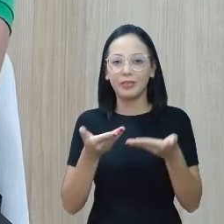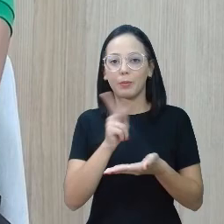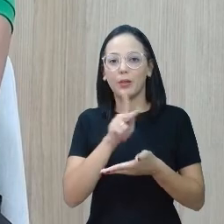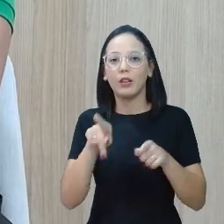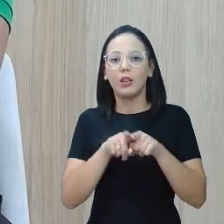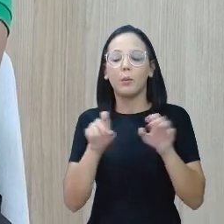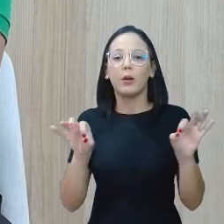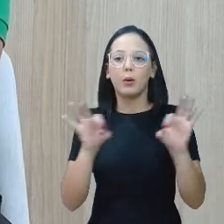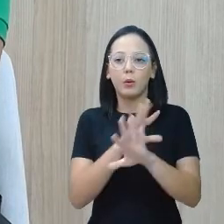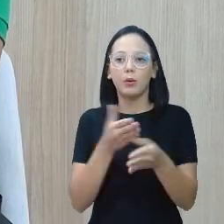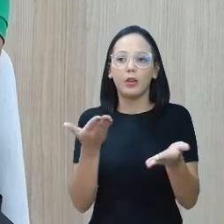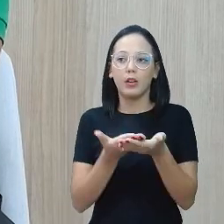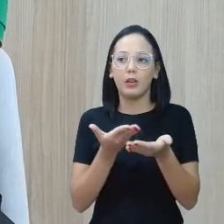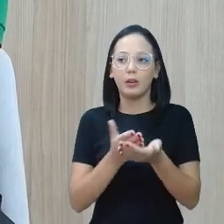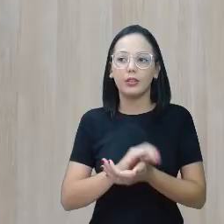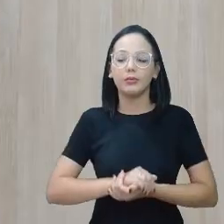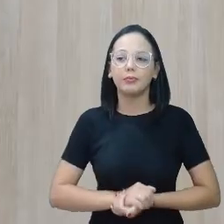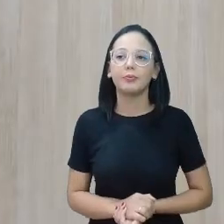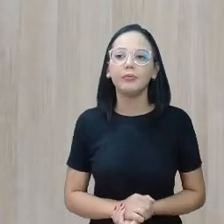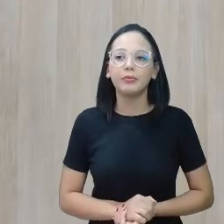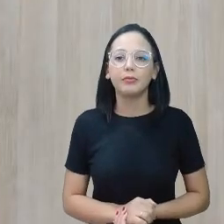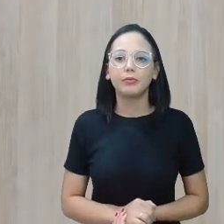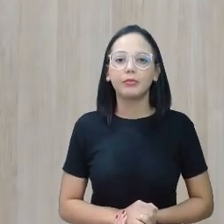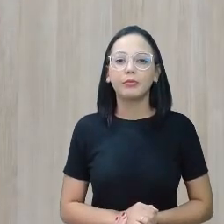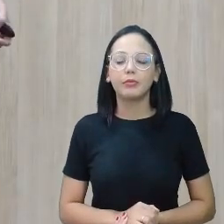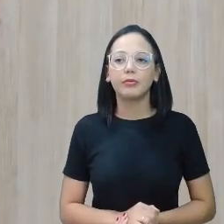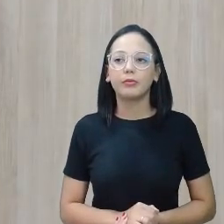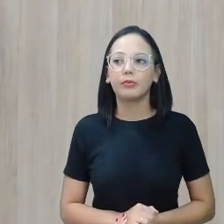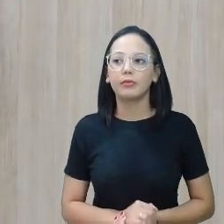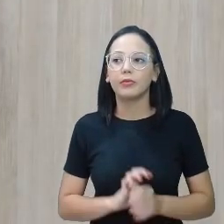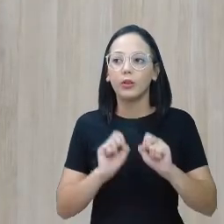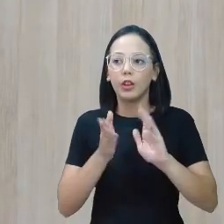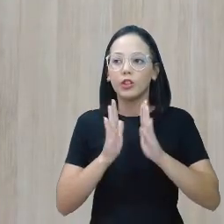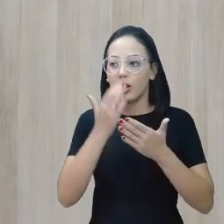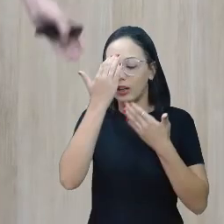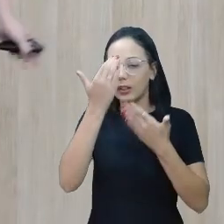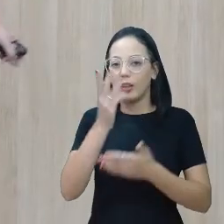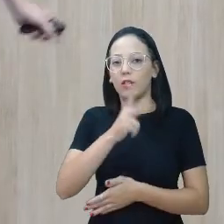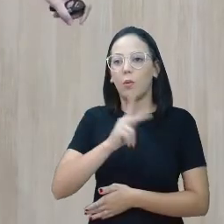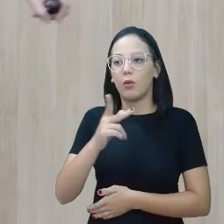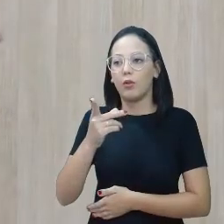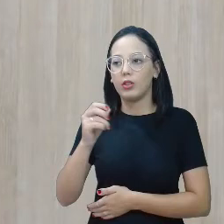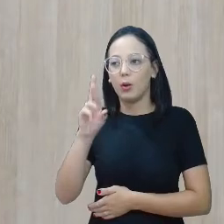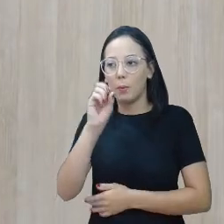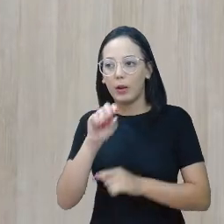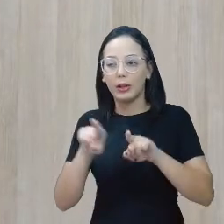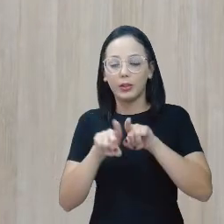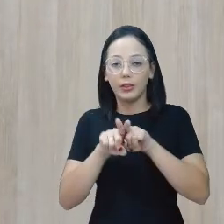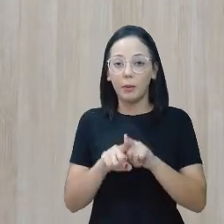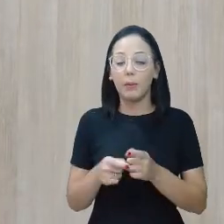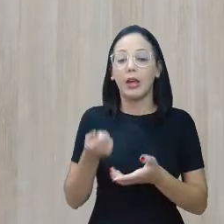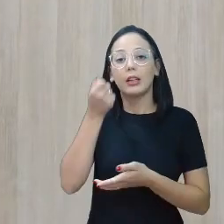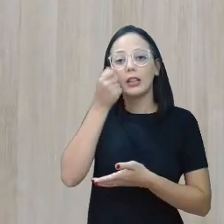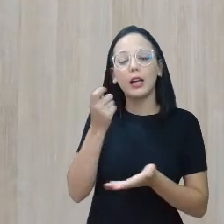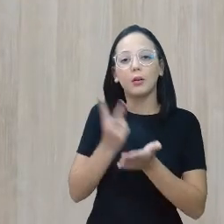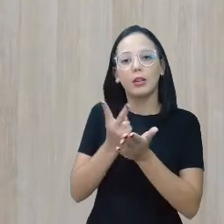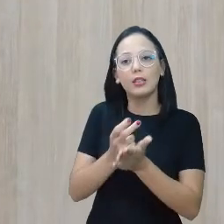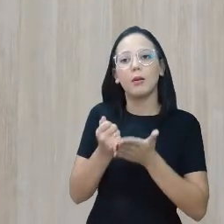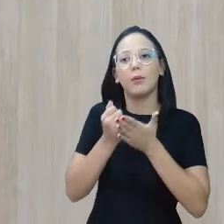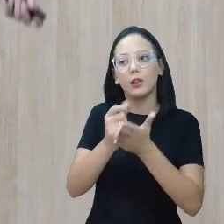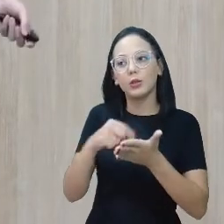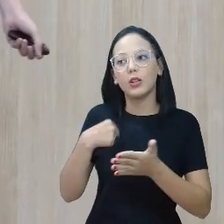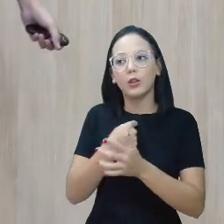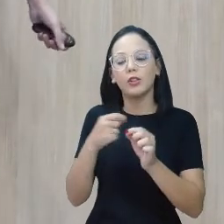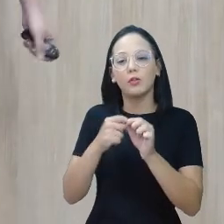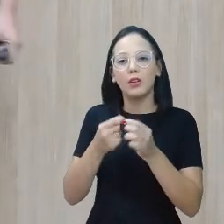para ela concluir a aula. Bom, gente, é isso. Já agradeço ao professor Pedro, a Adriele e a produção que ajuda sempre a gente a construir